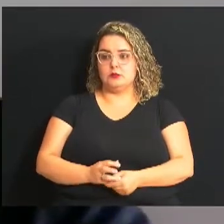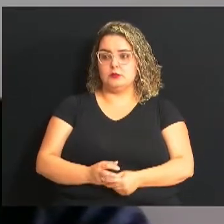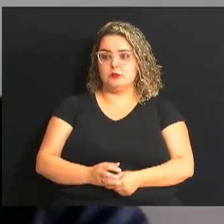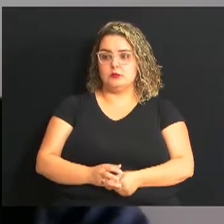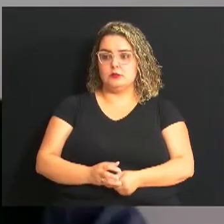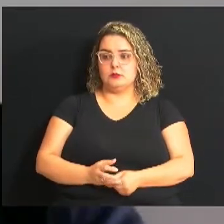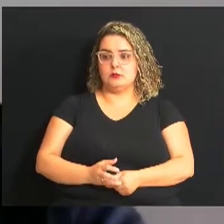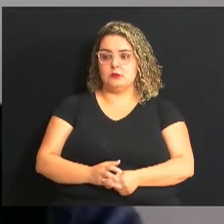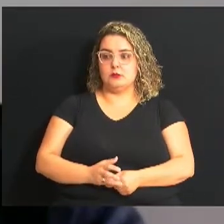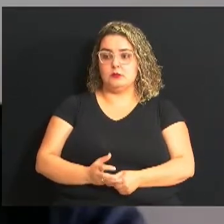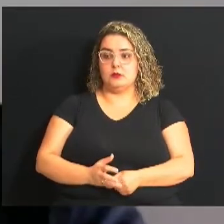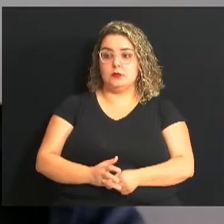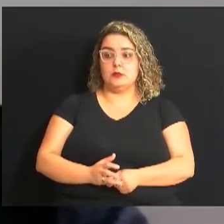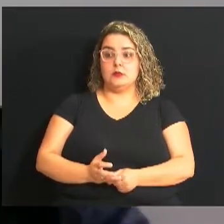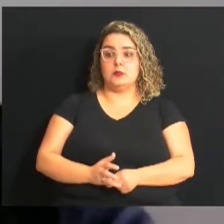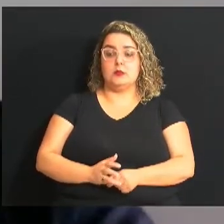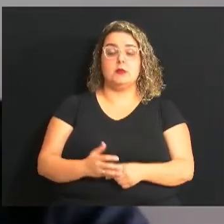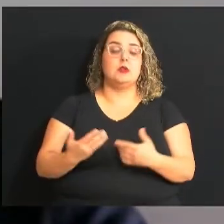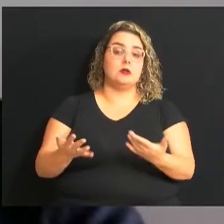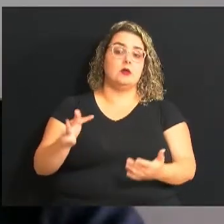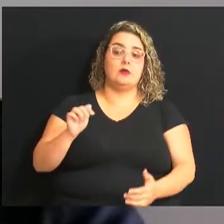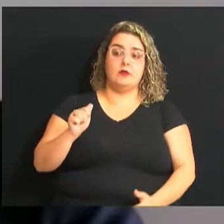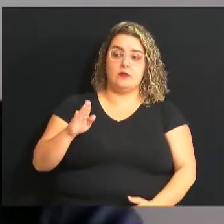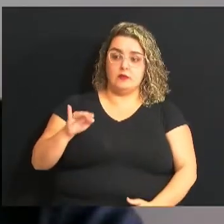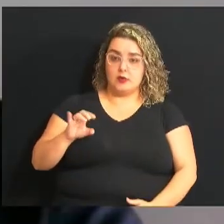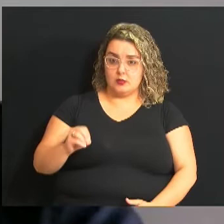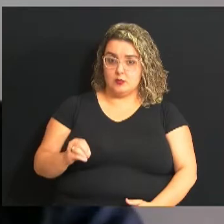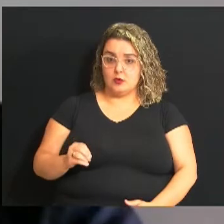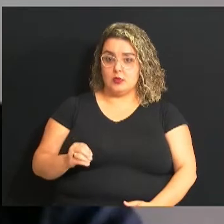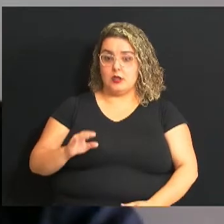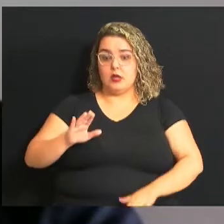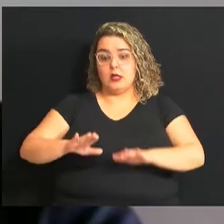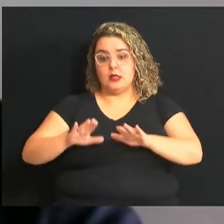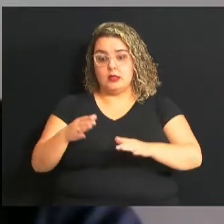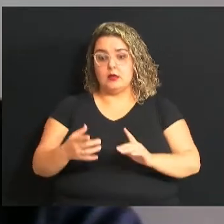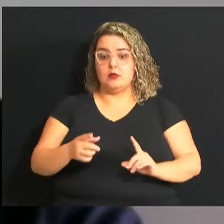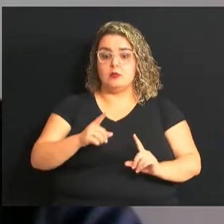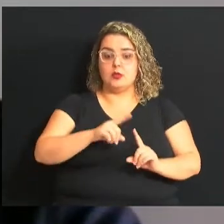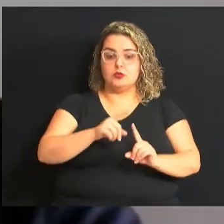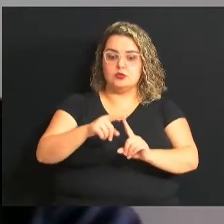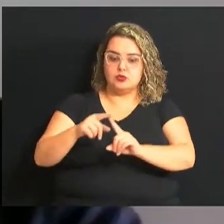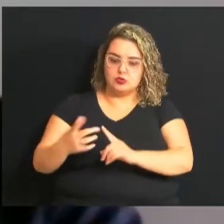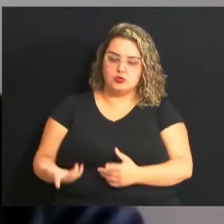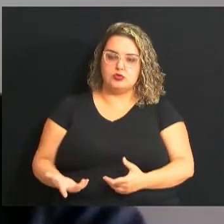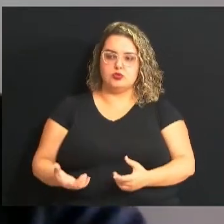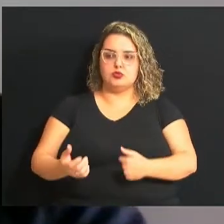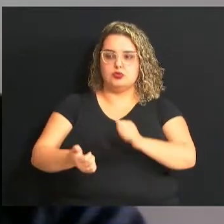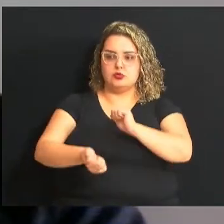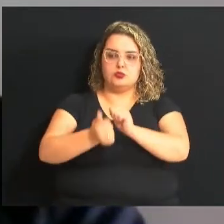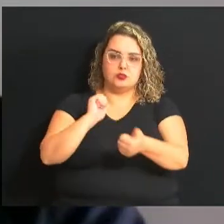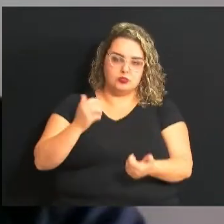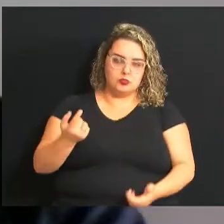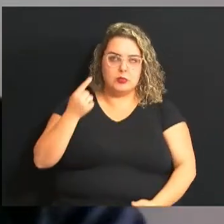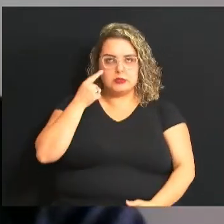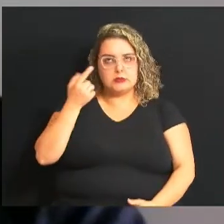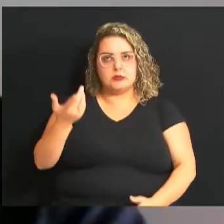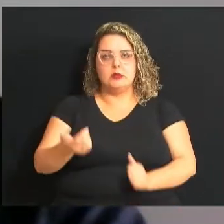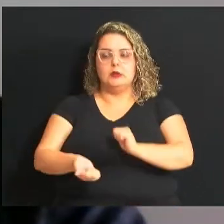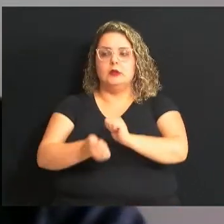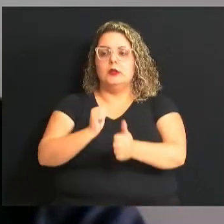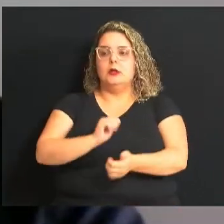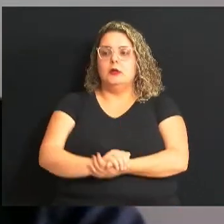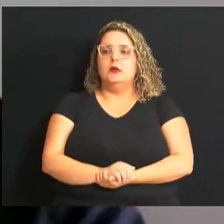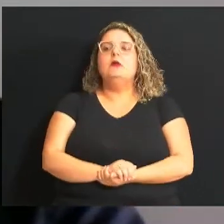Então, Fábio, tudo depende da modalidade que você pratica, tá? Mas pensando em esportes, você já tem que